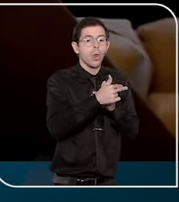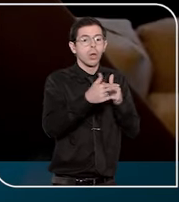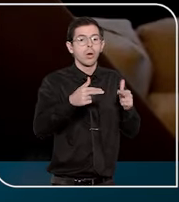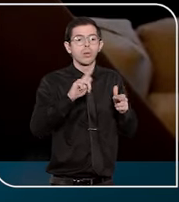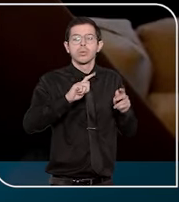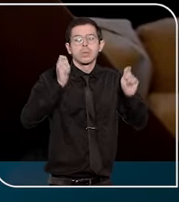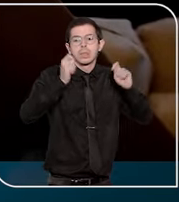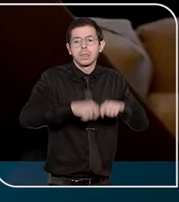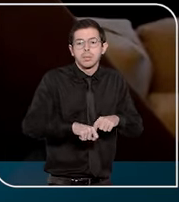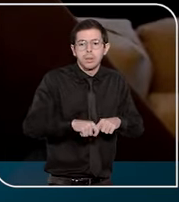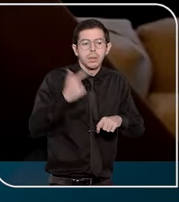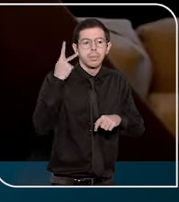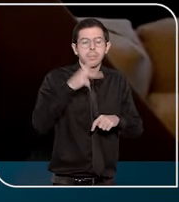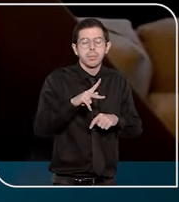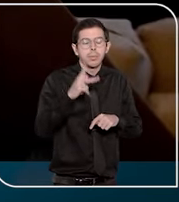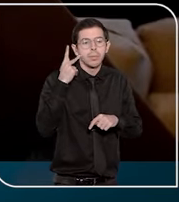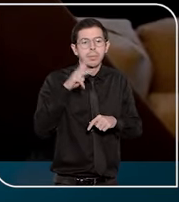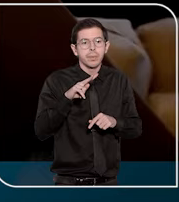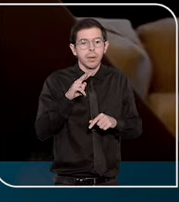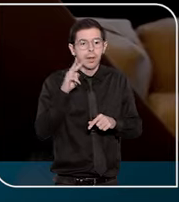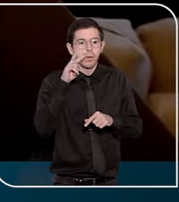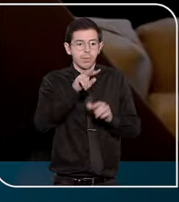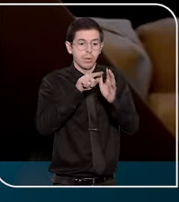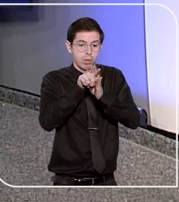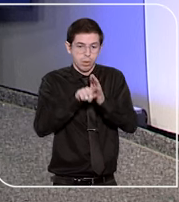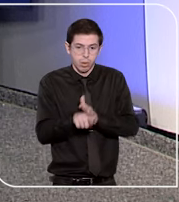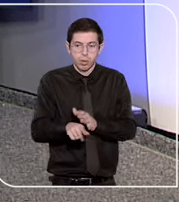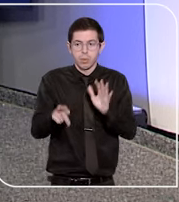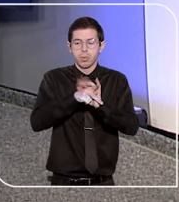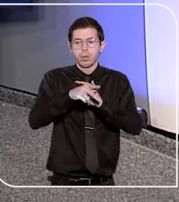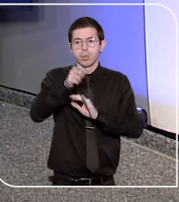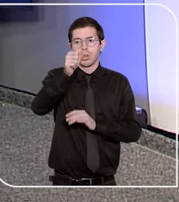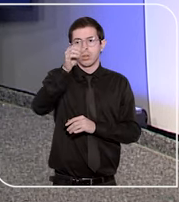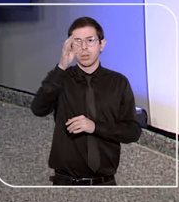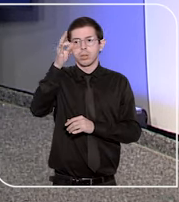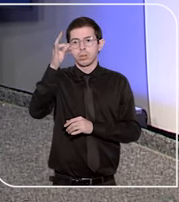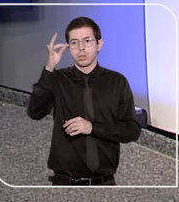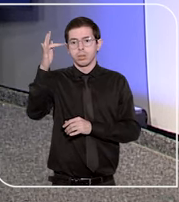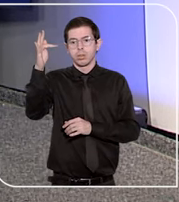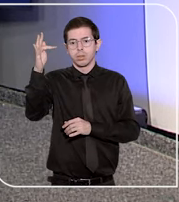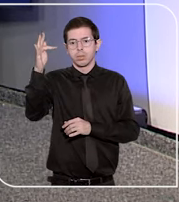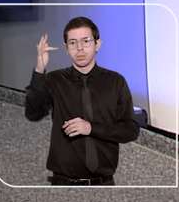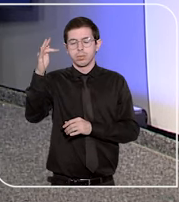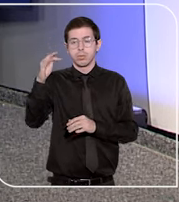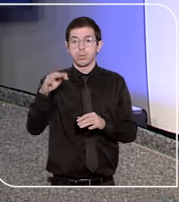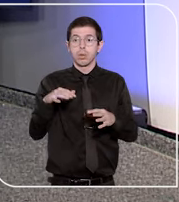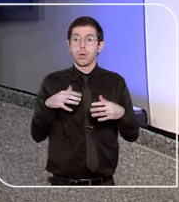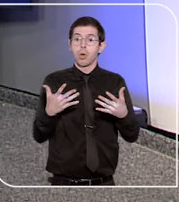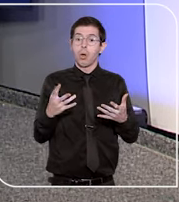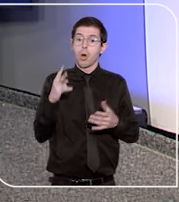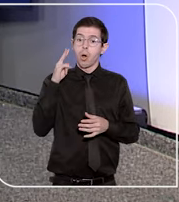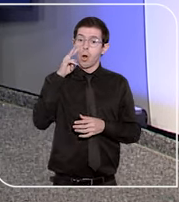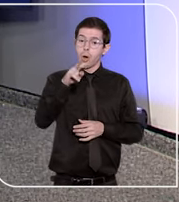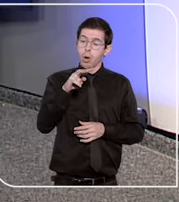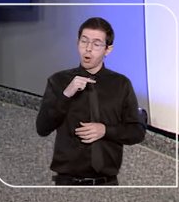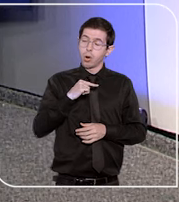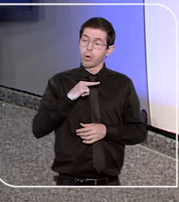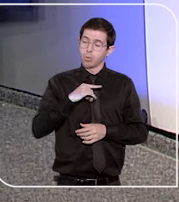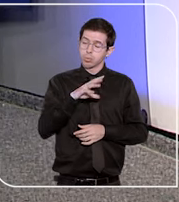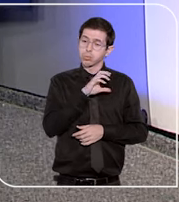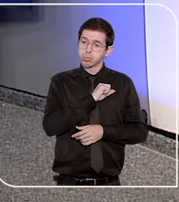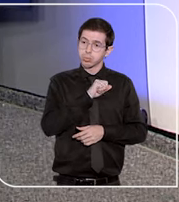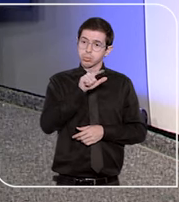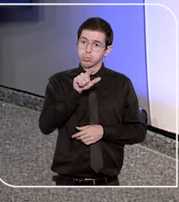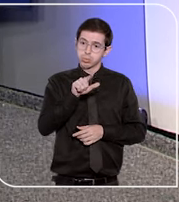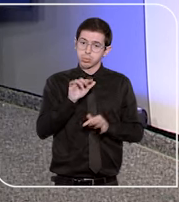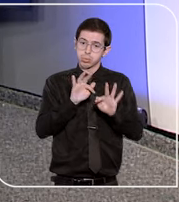para se pretender a análise do Supremo Tribunal Federal. Olha, eu vou confessar, eu adorei essa simplicidade